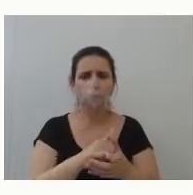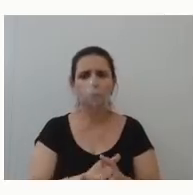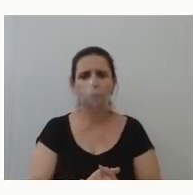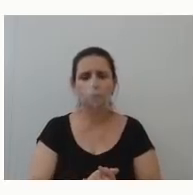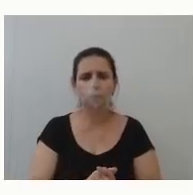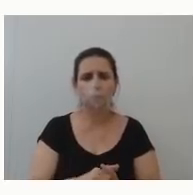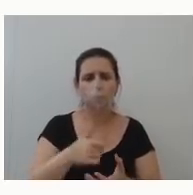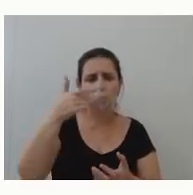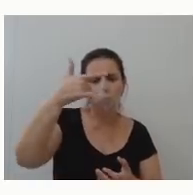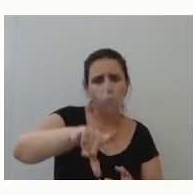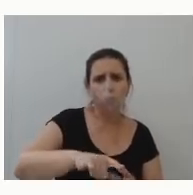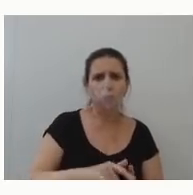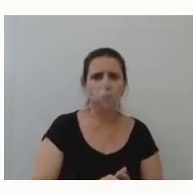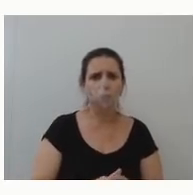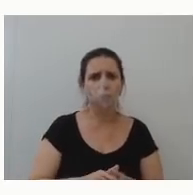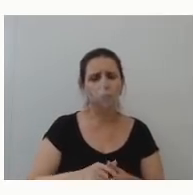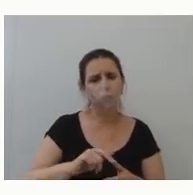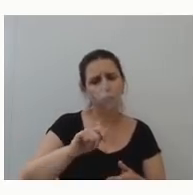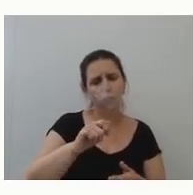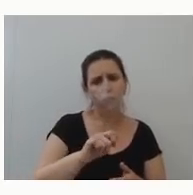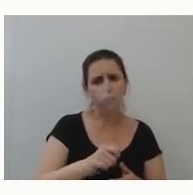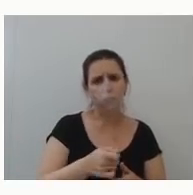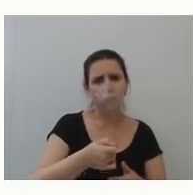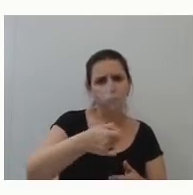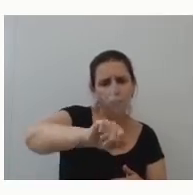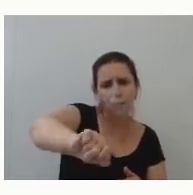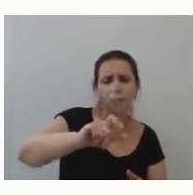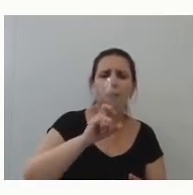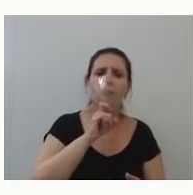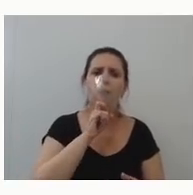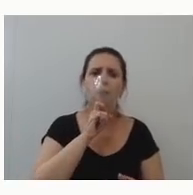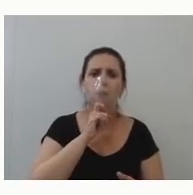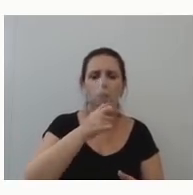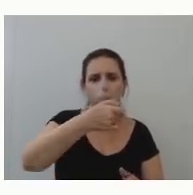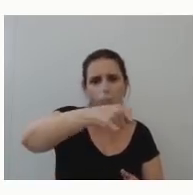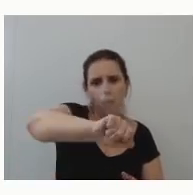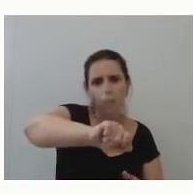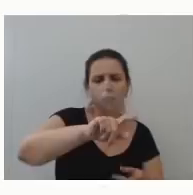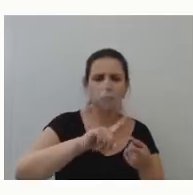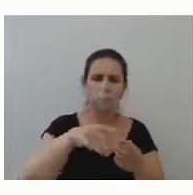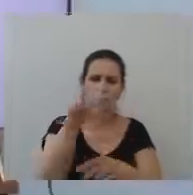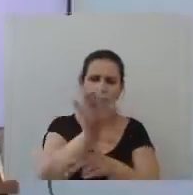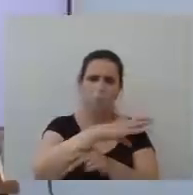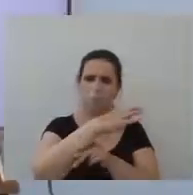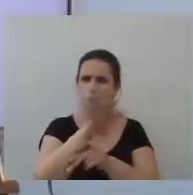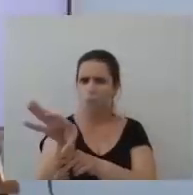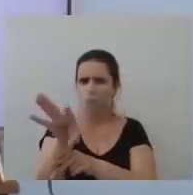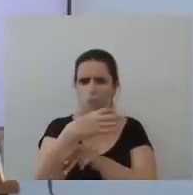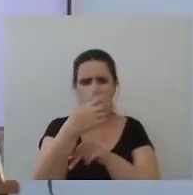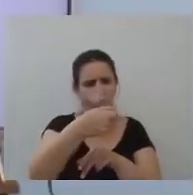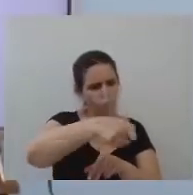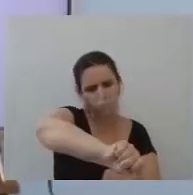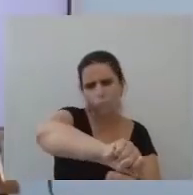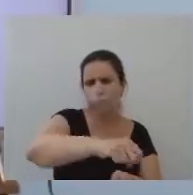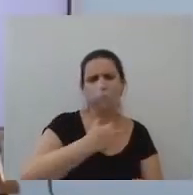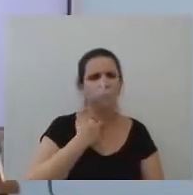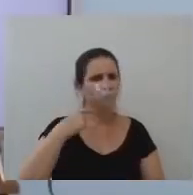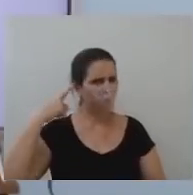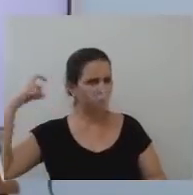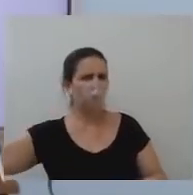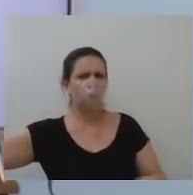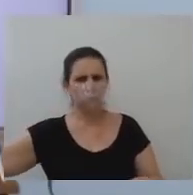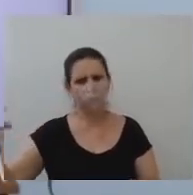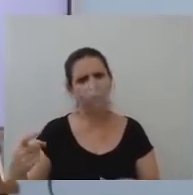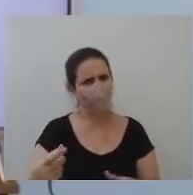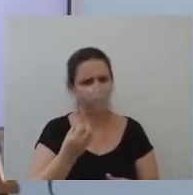certo? Um outro aspecto é desligar o ar-condicionado e também o ventilador, que ele causa um ruído